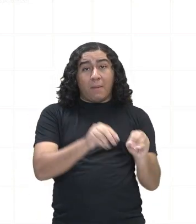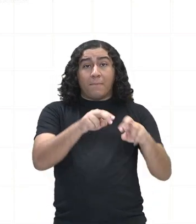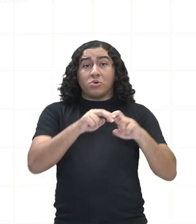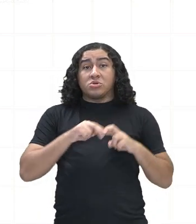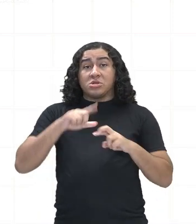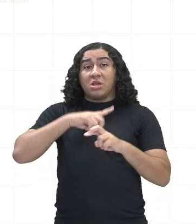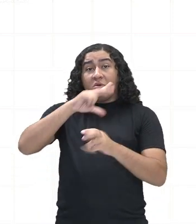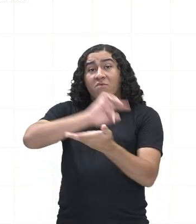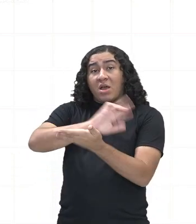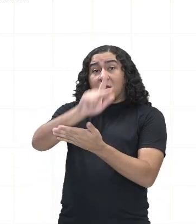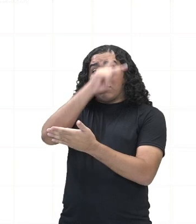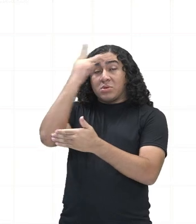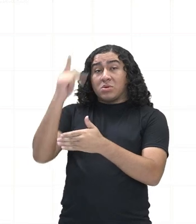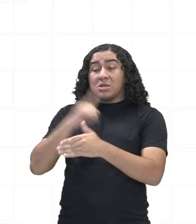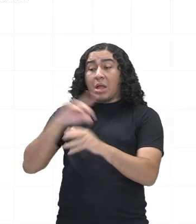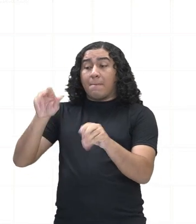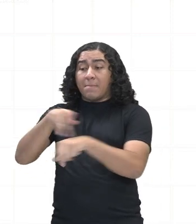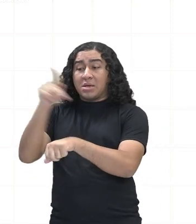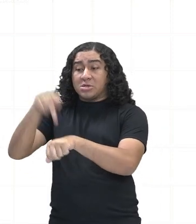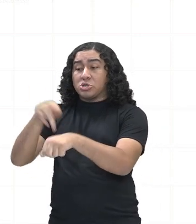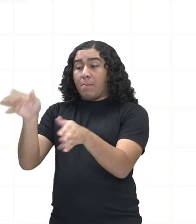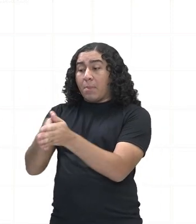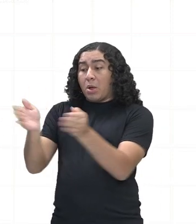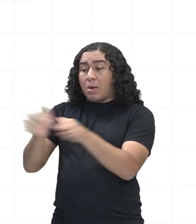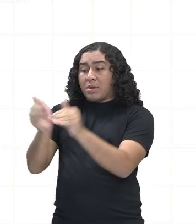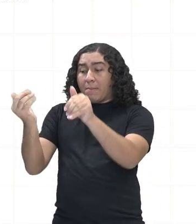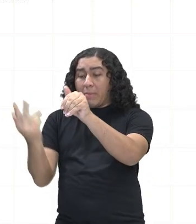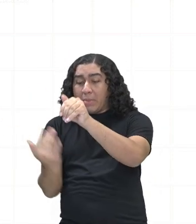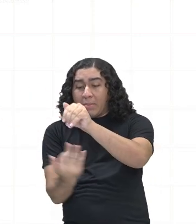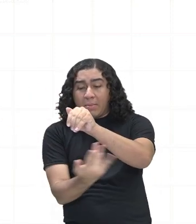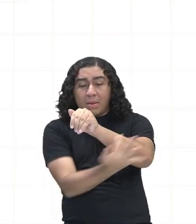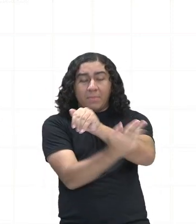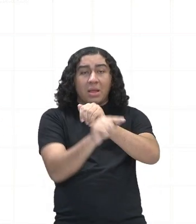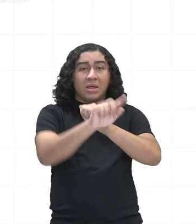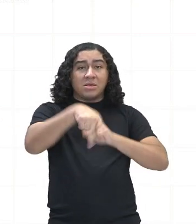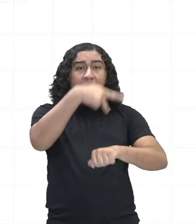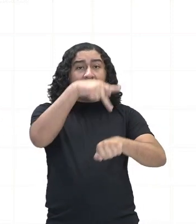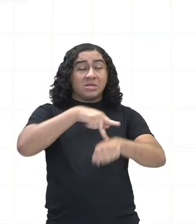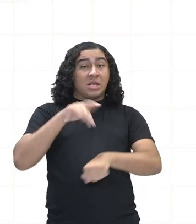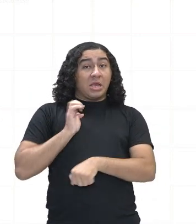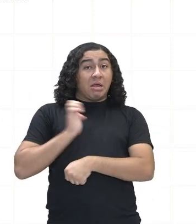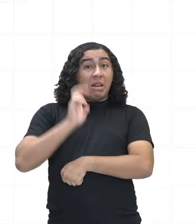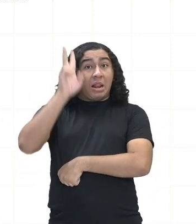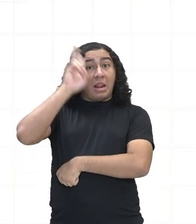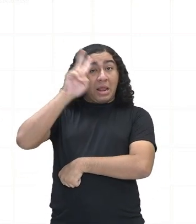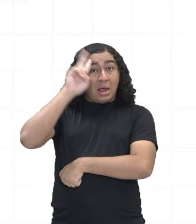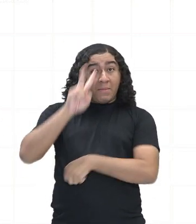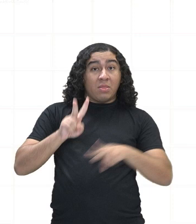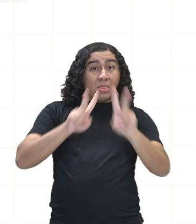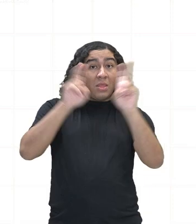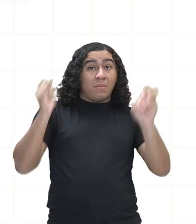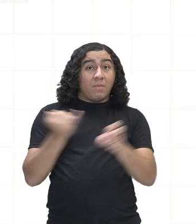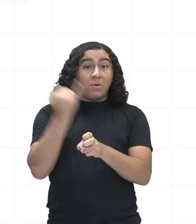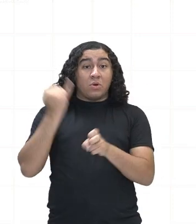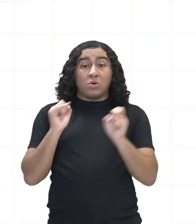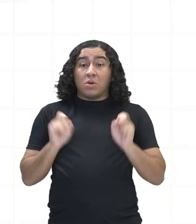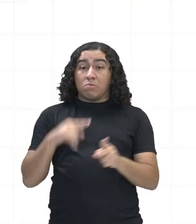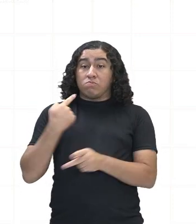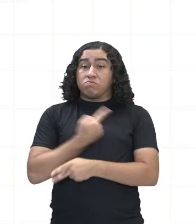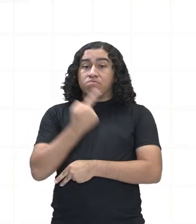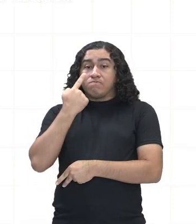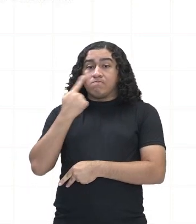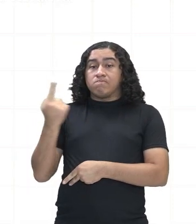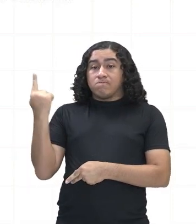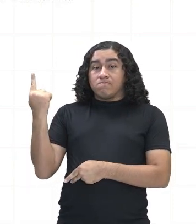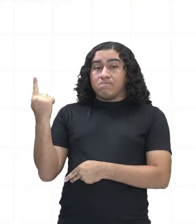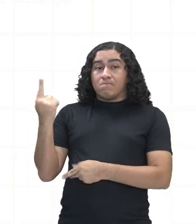de pessoas indo de países pobres para países ricos. Vamos relembrar uma coisa importante aqui, como a gente vai ver na próxima